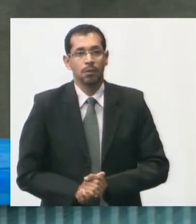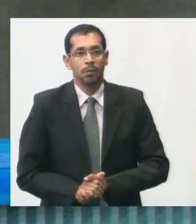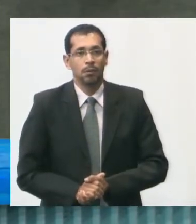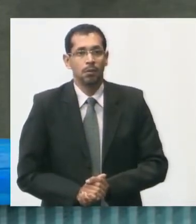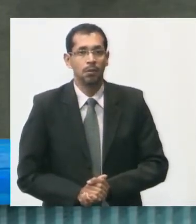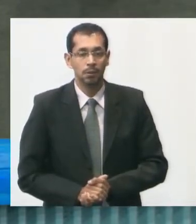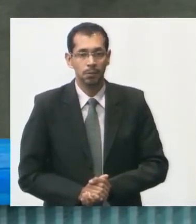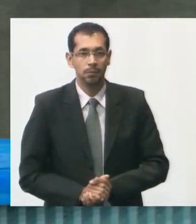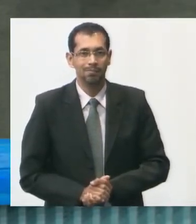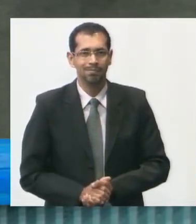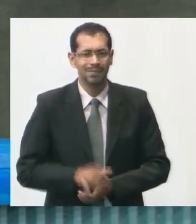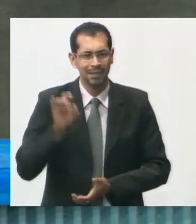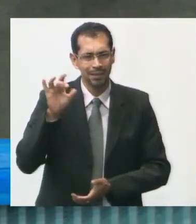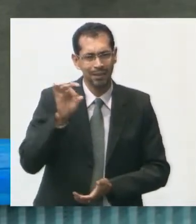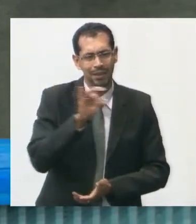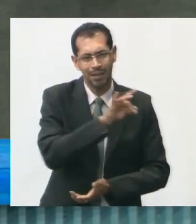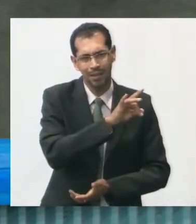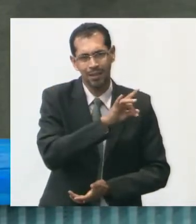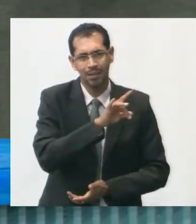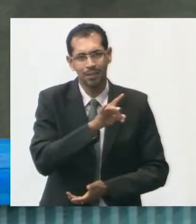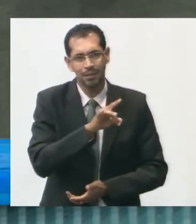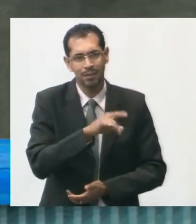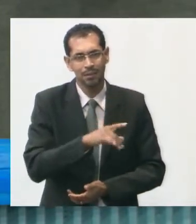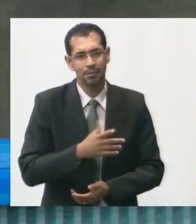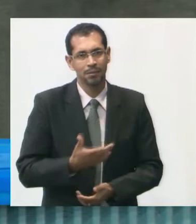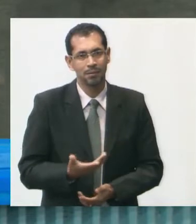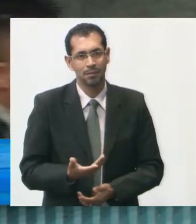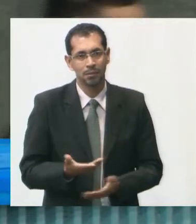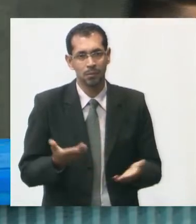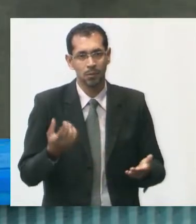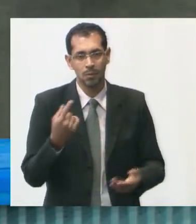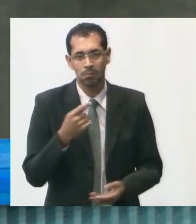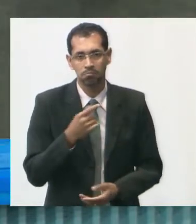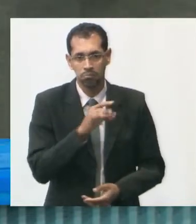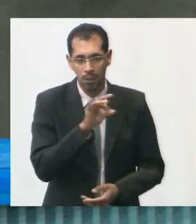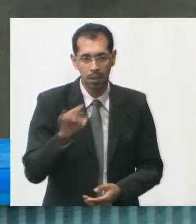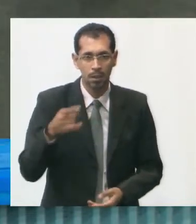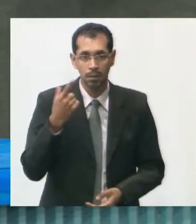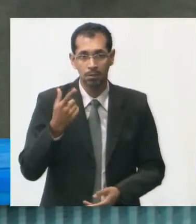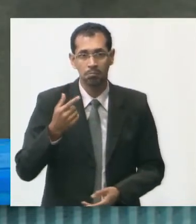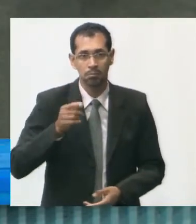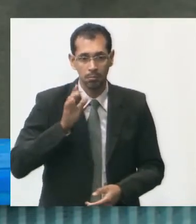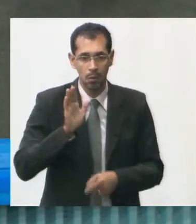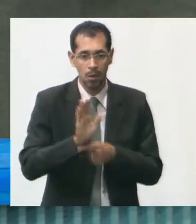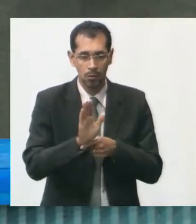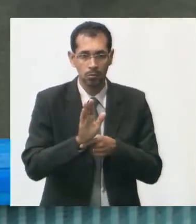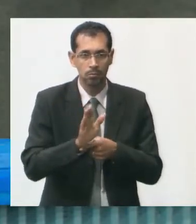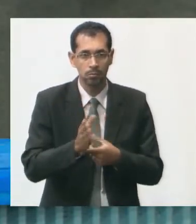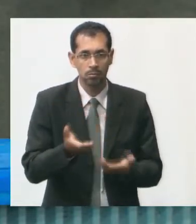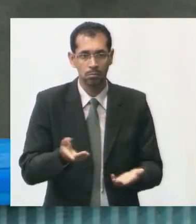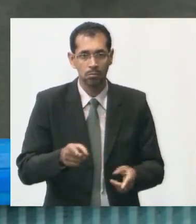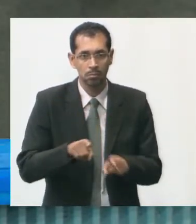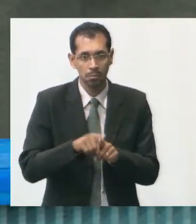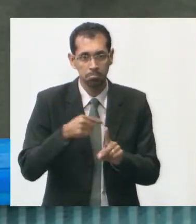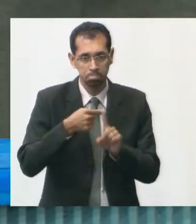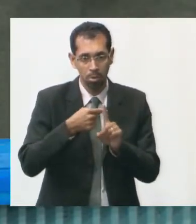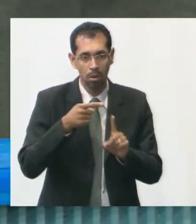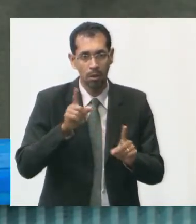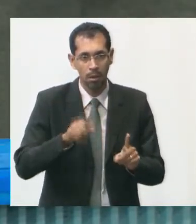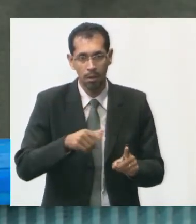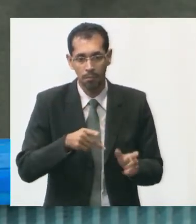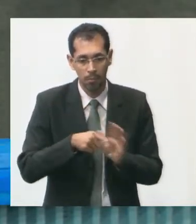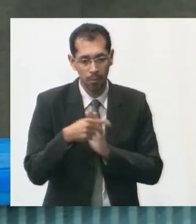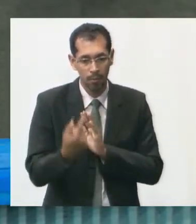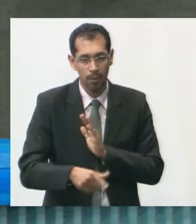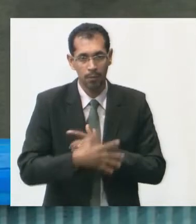todos que contribuíram e que buscam, vereador Mazinho, aquilo que é de positivo para a nossa cidade, que fica aqui o